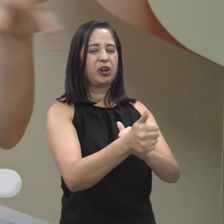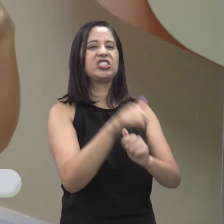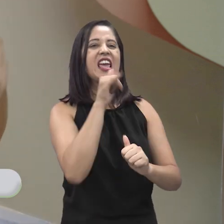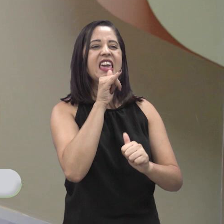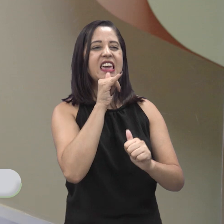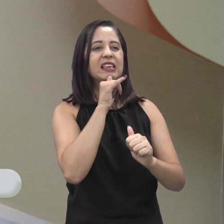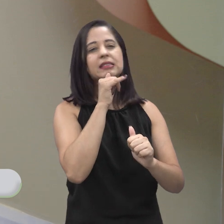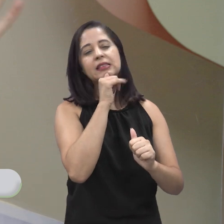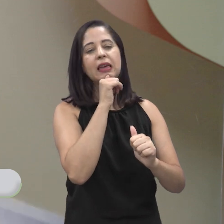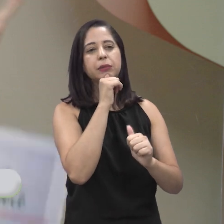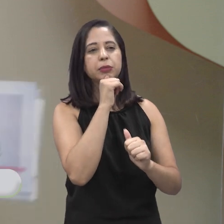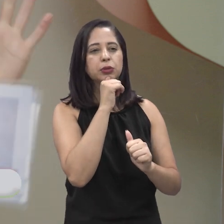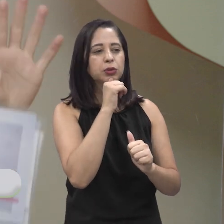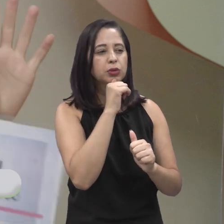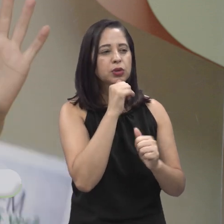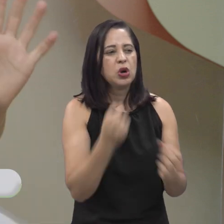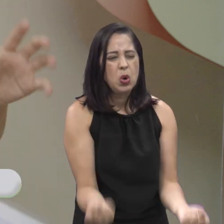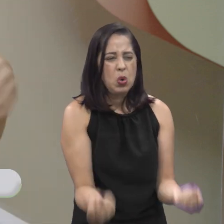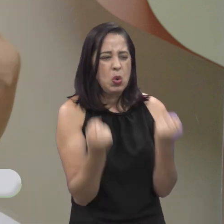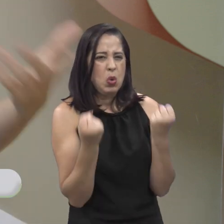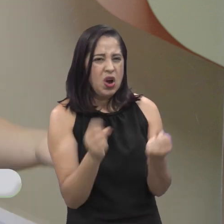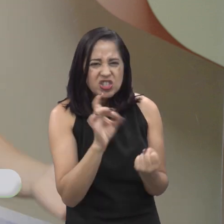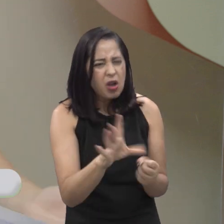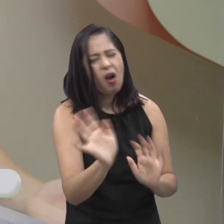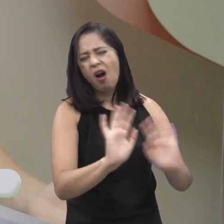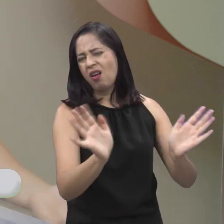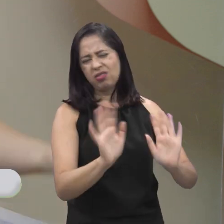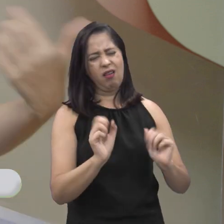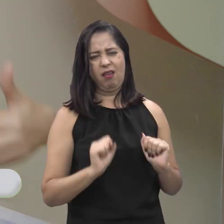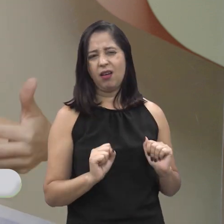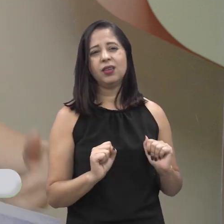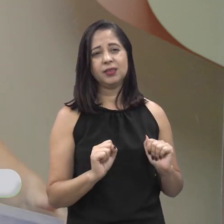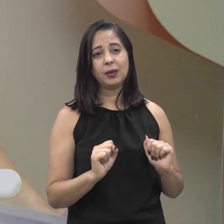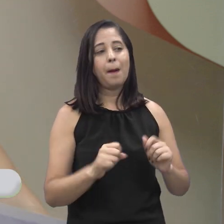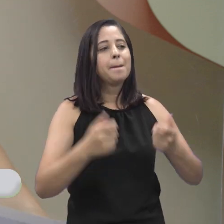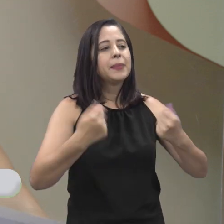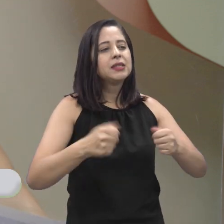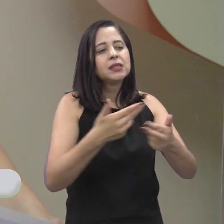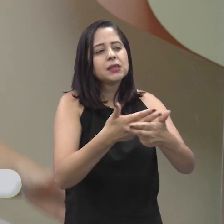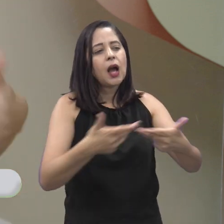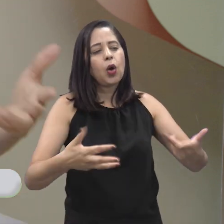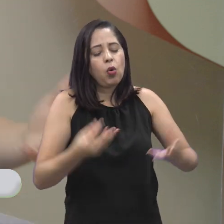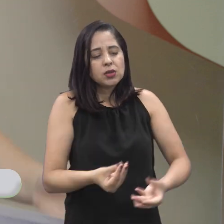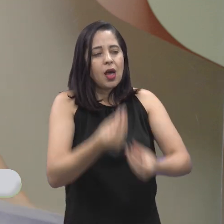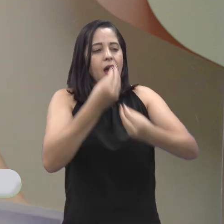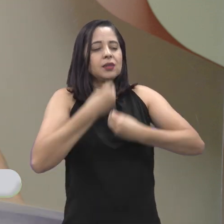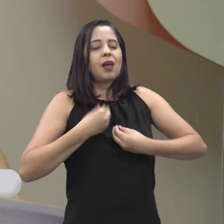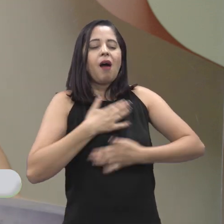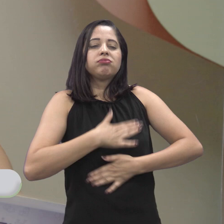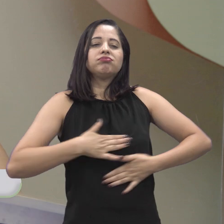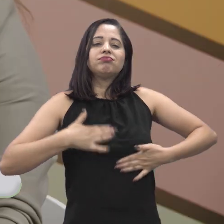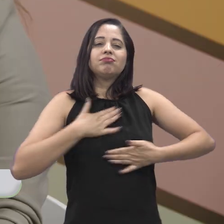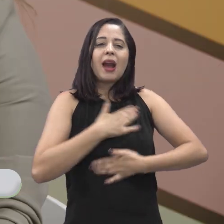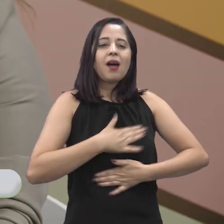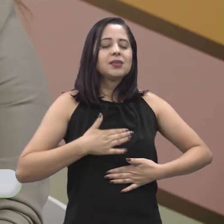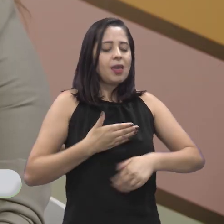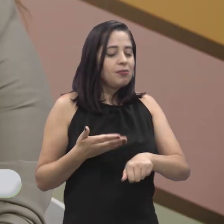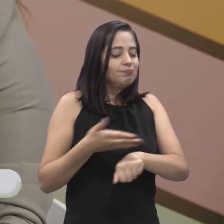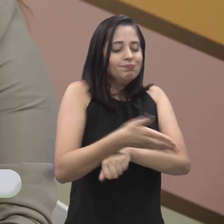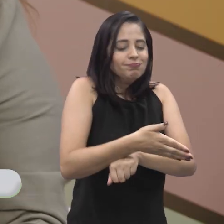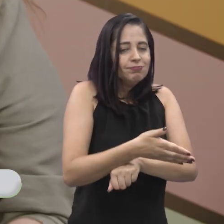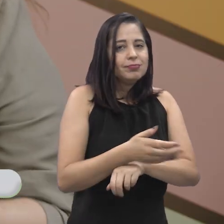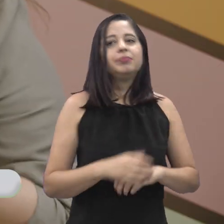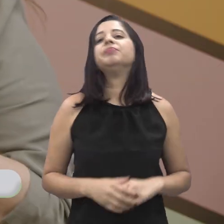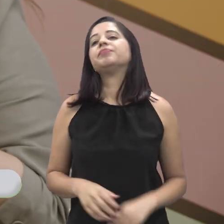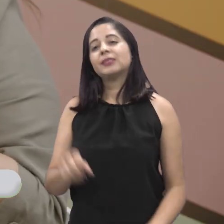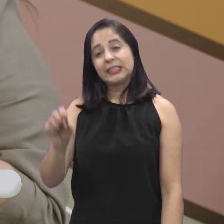Isso. musculação. Não, tá ali se mexendo de uma coisa que Isso. você gosta, que vai te dar prazer fazer aquilo, né? Você Sim. vai com vontade. Sim, tudo é